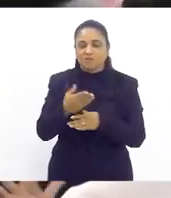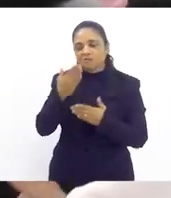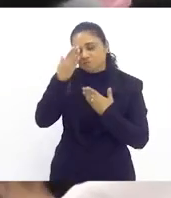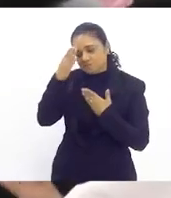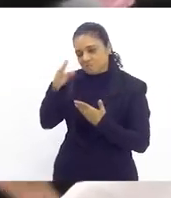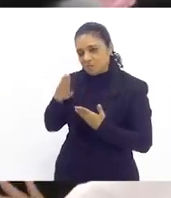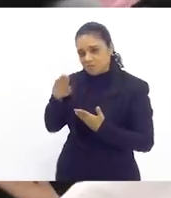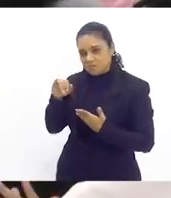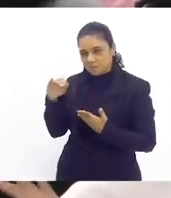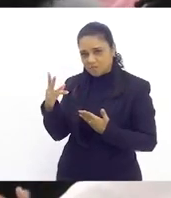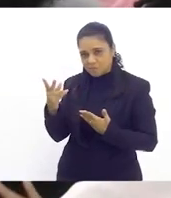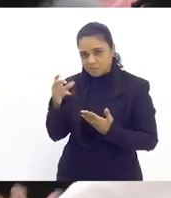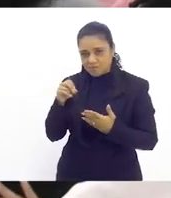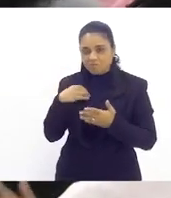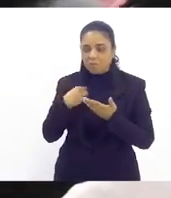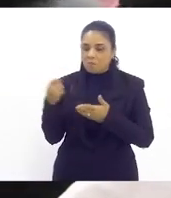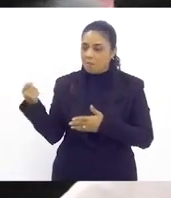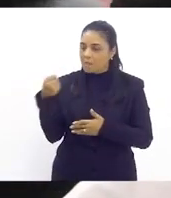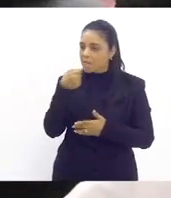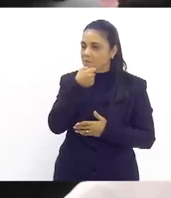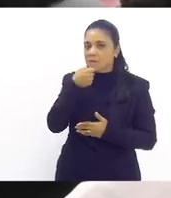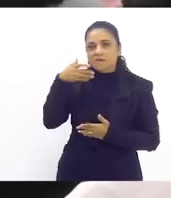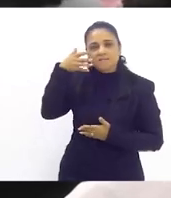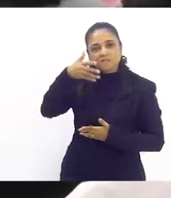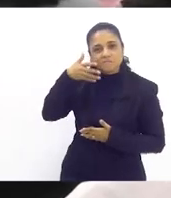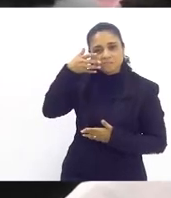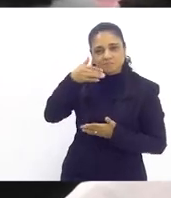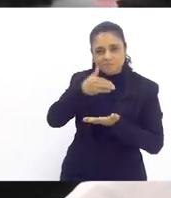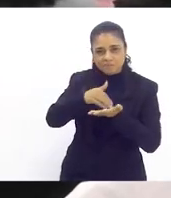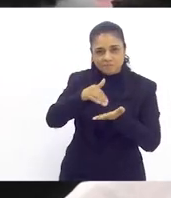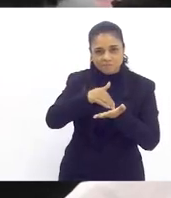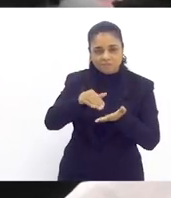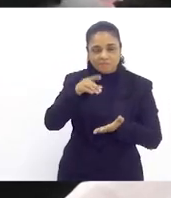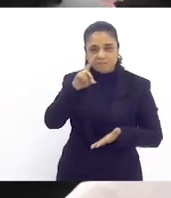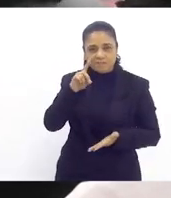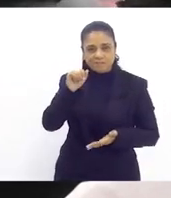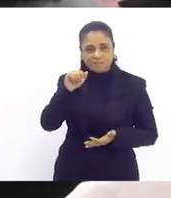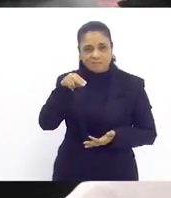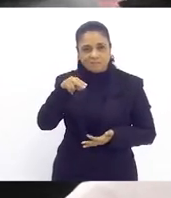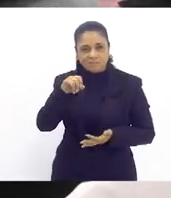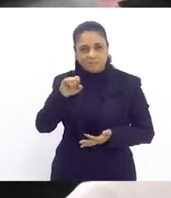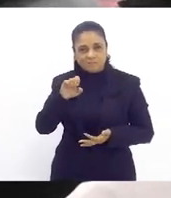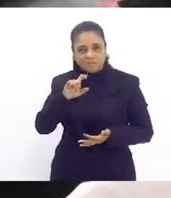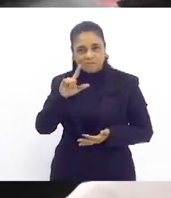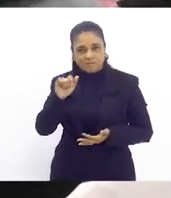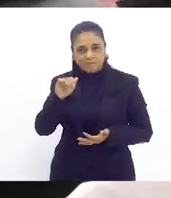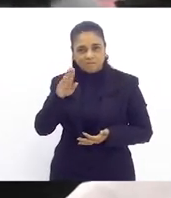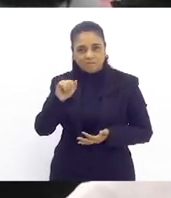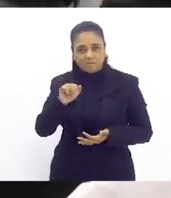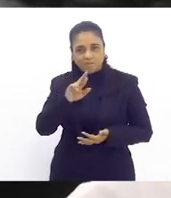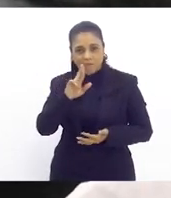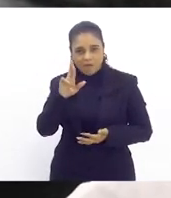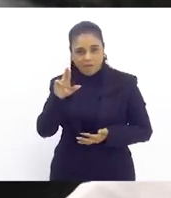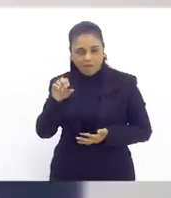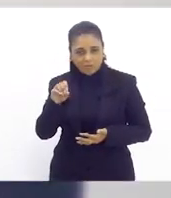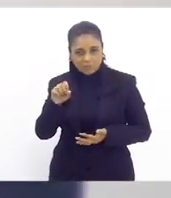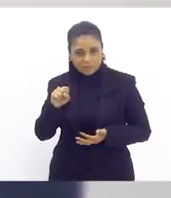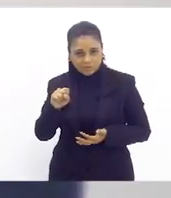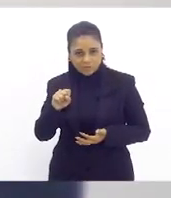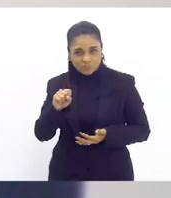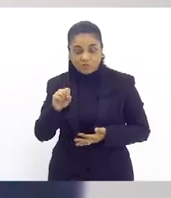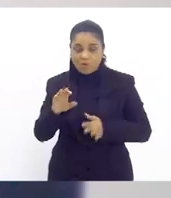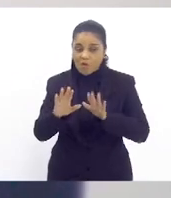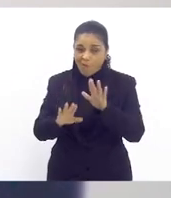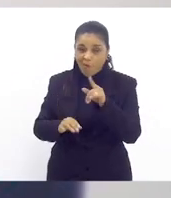aqui a palavra para secretária Daniela Barros Vamos lá gente gente só um minuto gente eu não